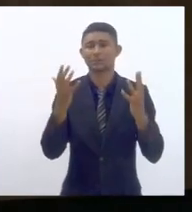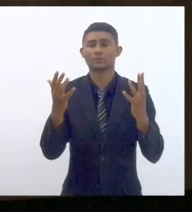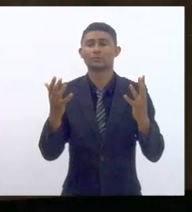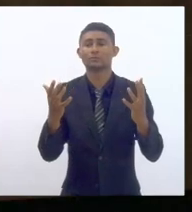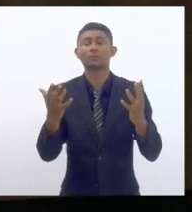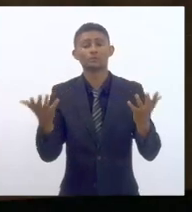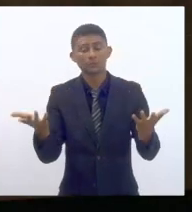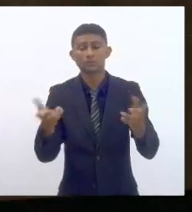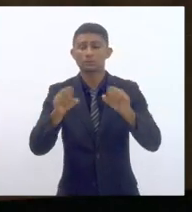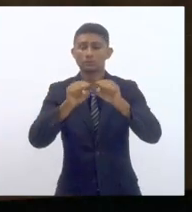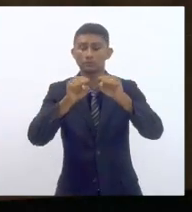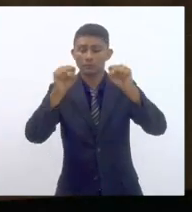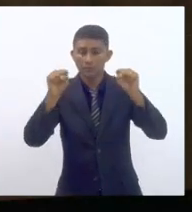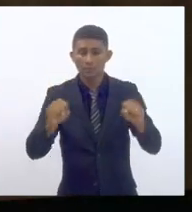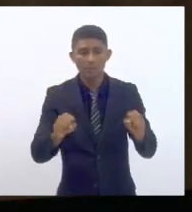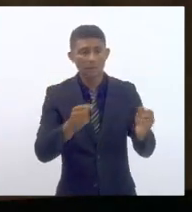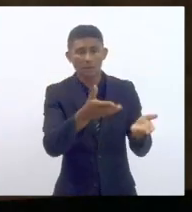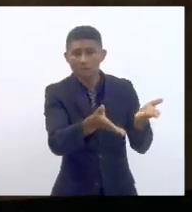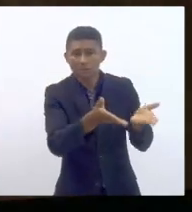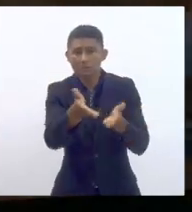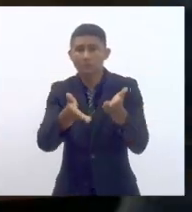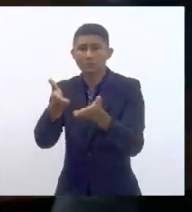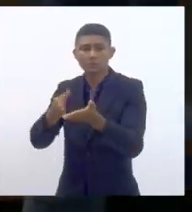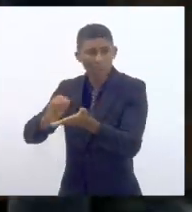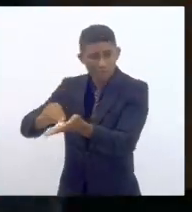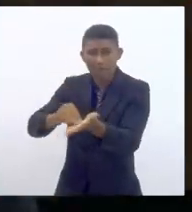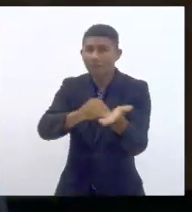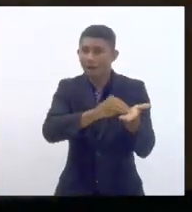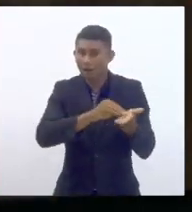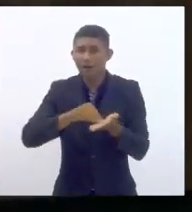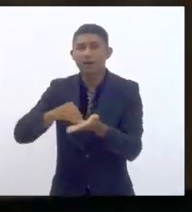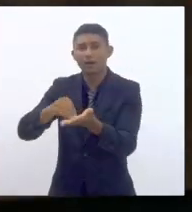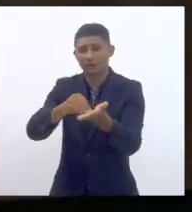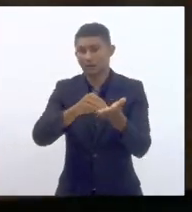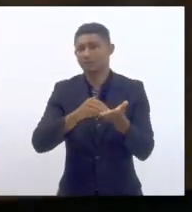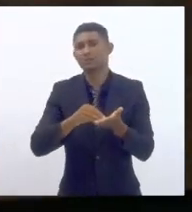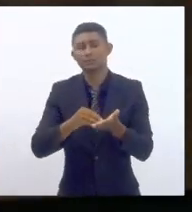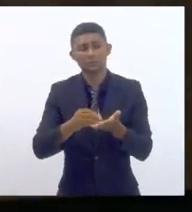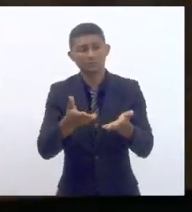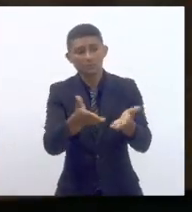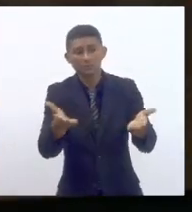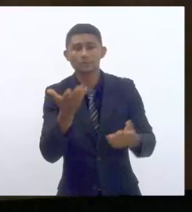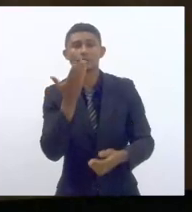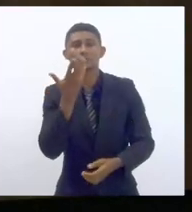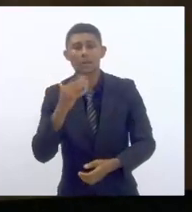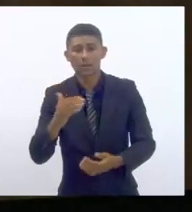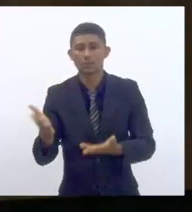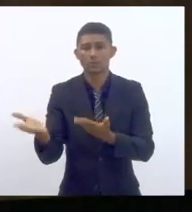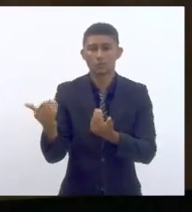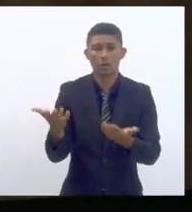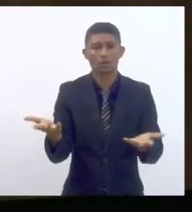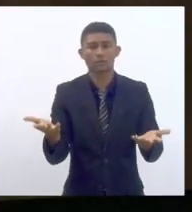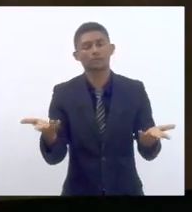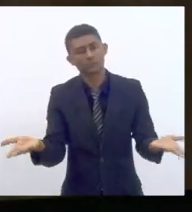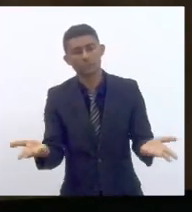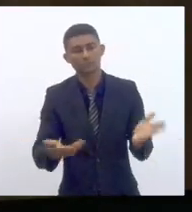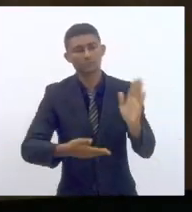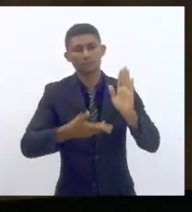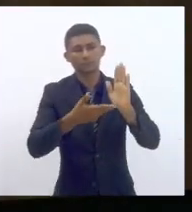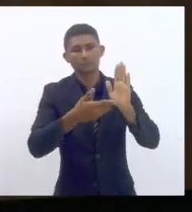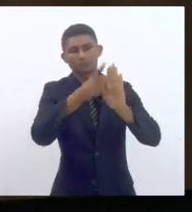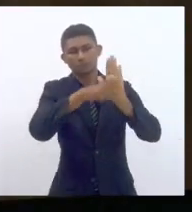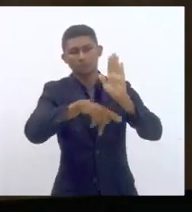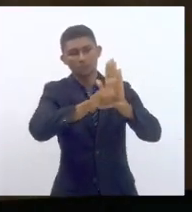de acolhimento vulnerável nesse sentido de receber essas crianças e adolescentes. Esse foi um projeto criado